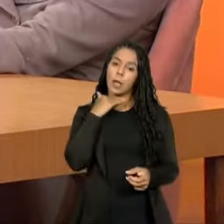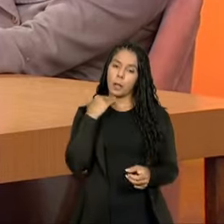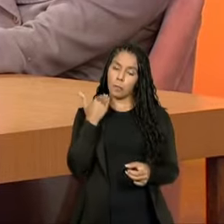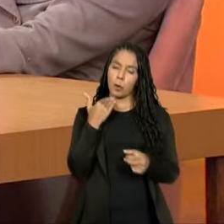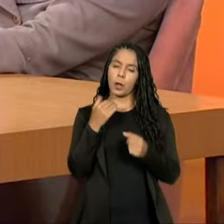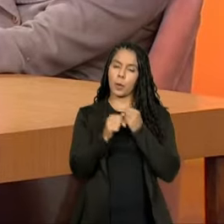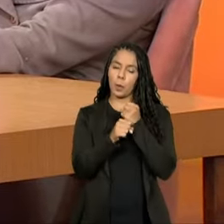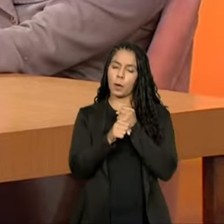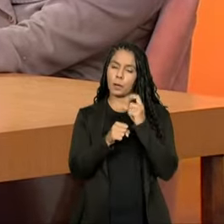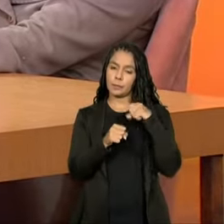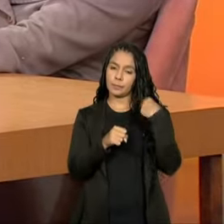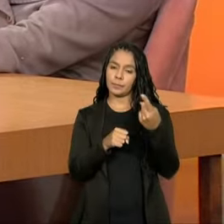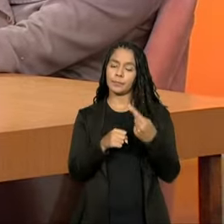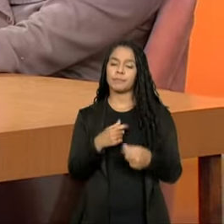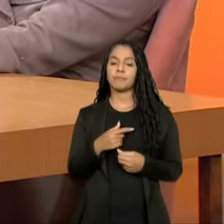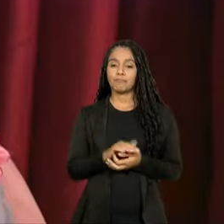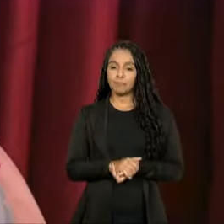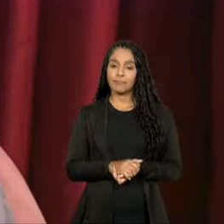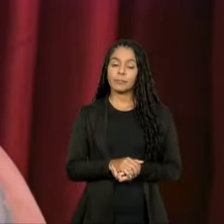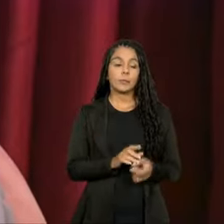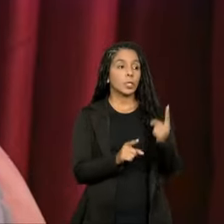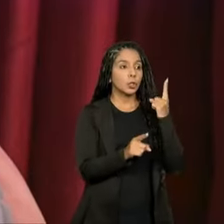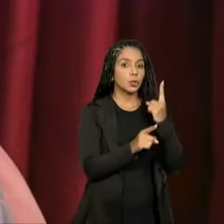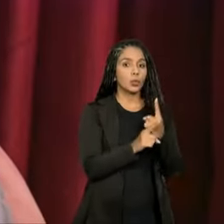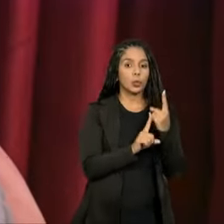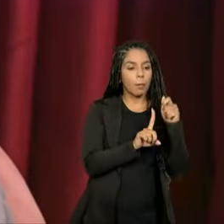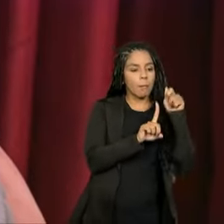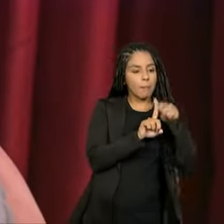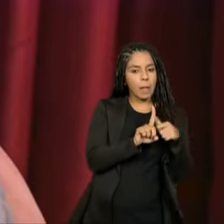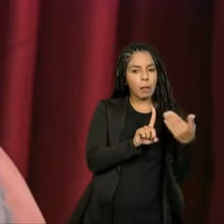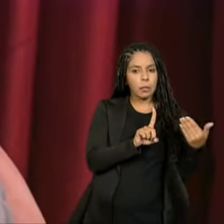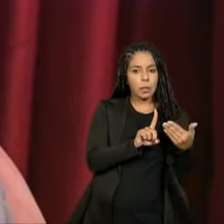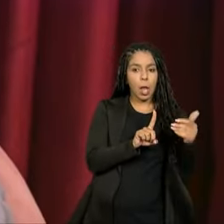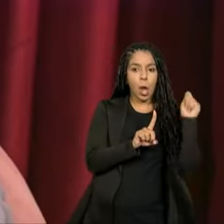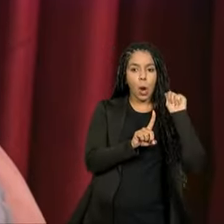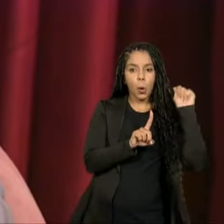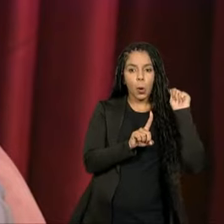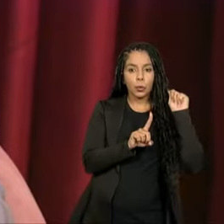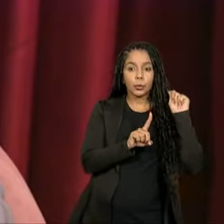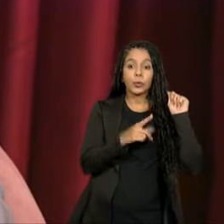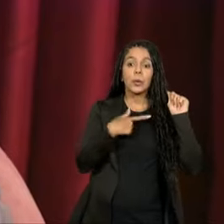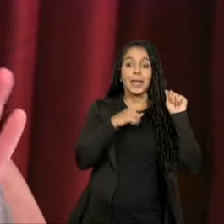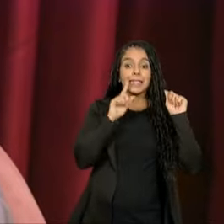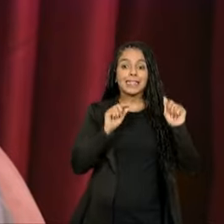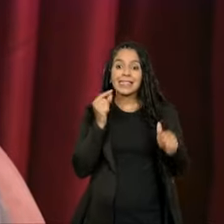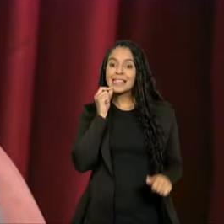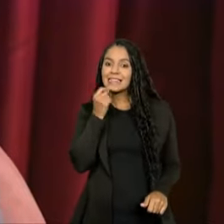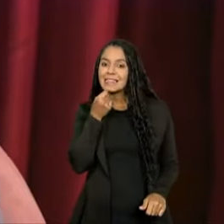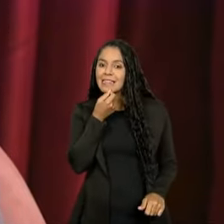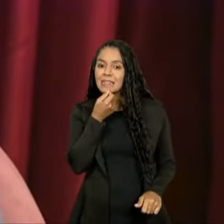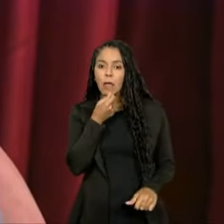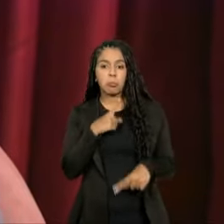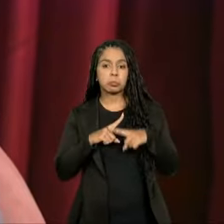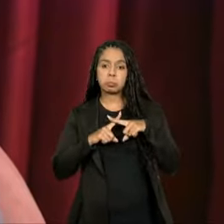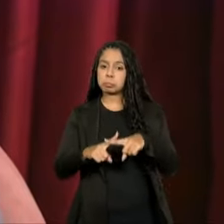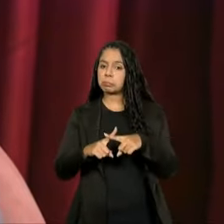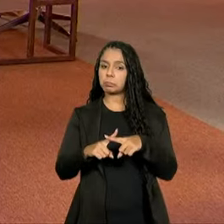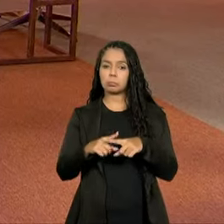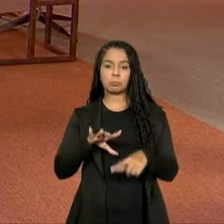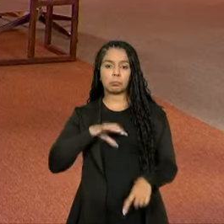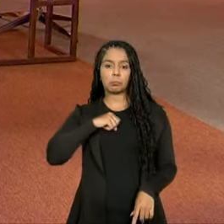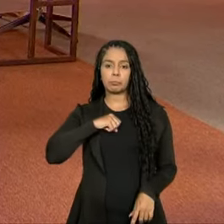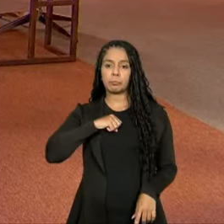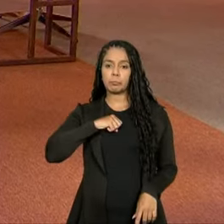E, assim, a gente descobriu num mês, em agosto, em setembro, a partir de setembro eu nunca mais menstruei. Claro